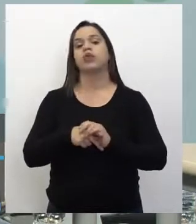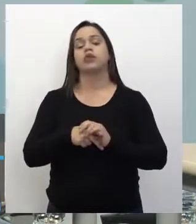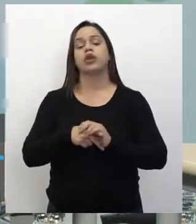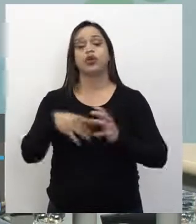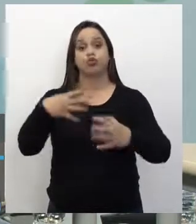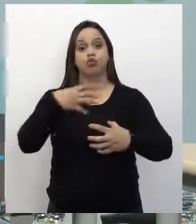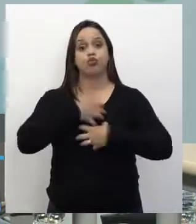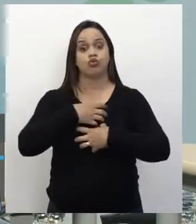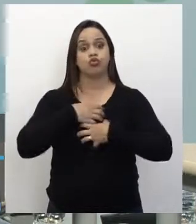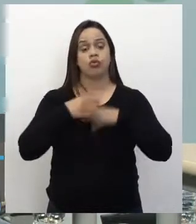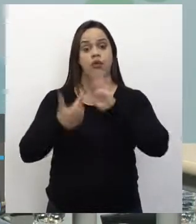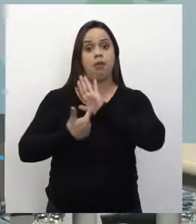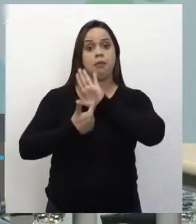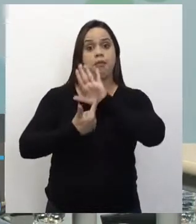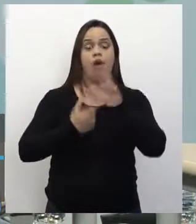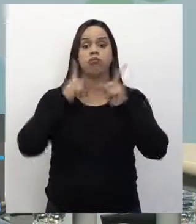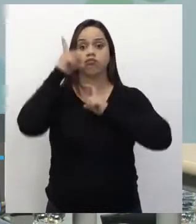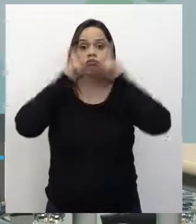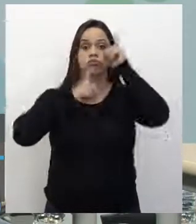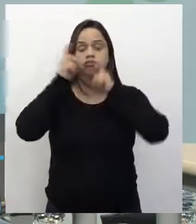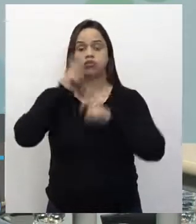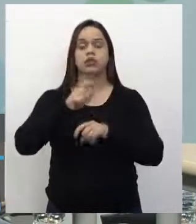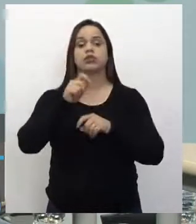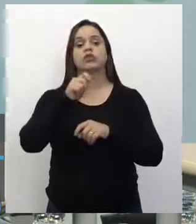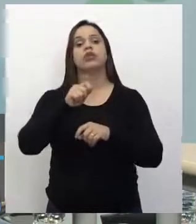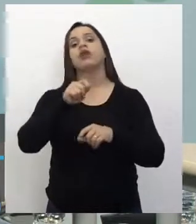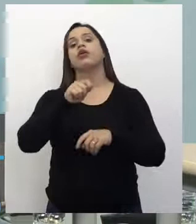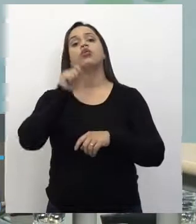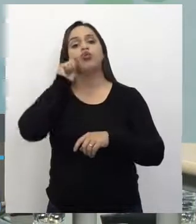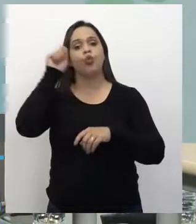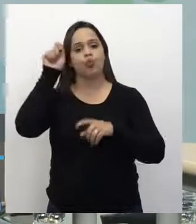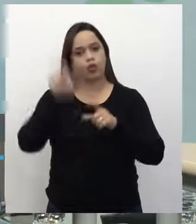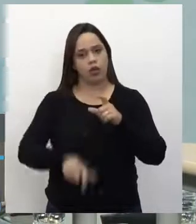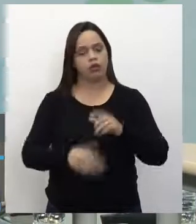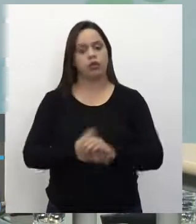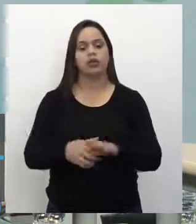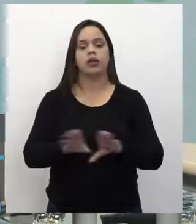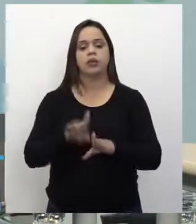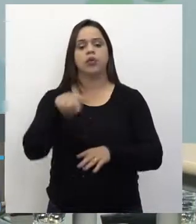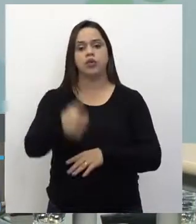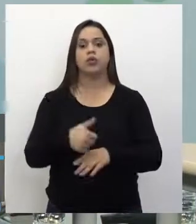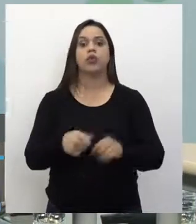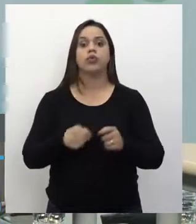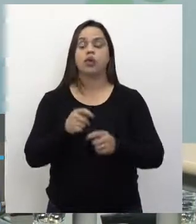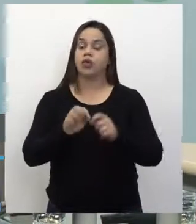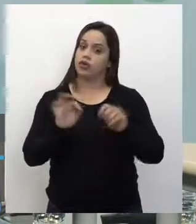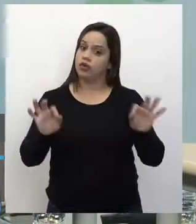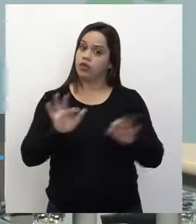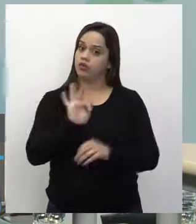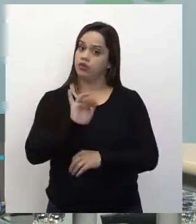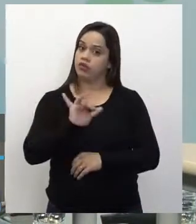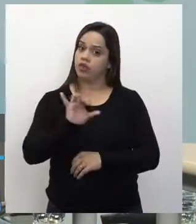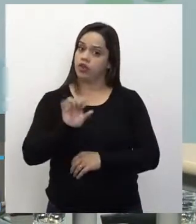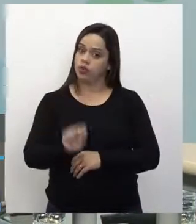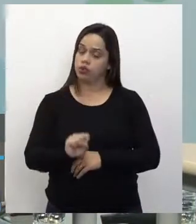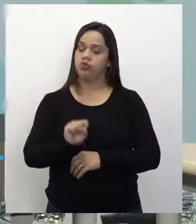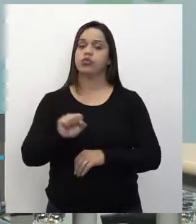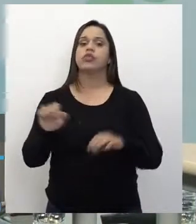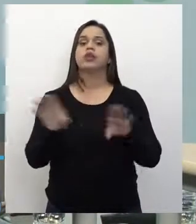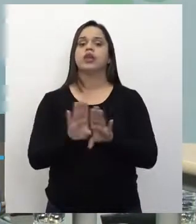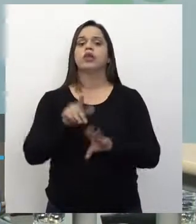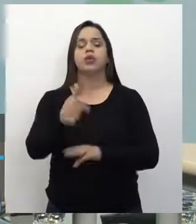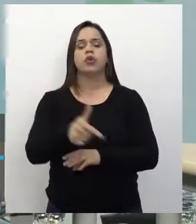Daniel, a atuação. A Ana Clara, com o manuseio de alguém. A Maria Eduarda, por meio de fios transparentes.